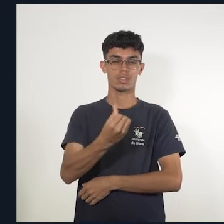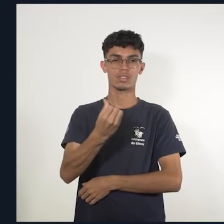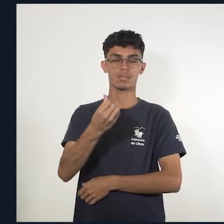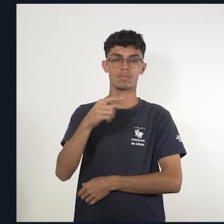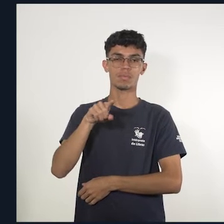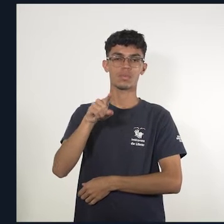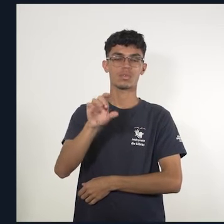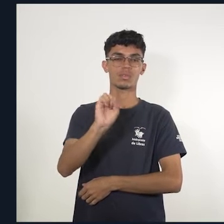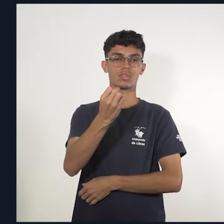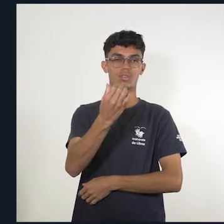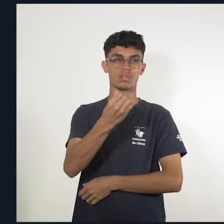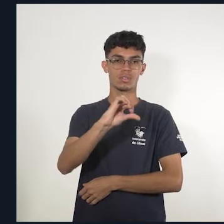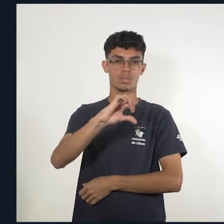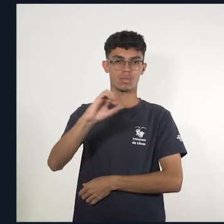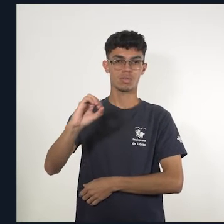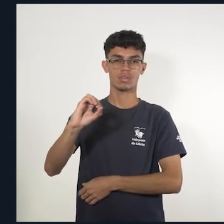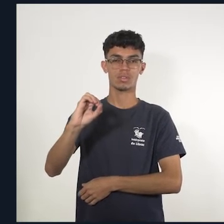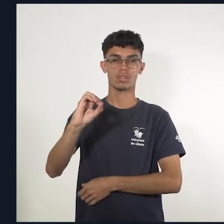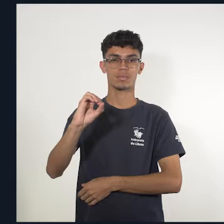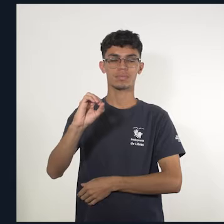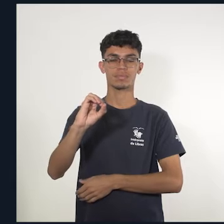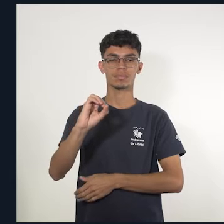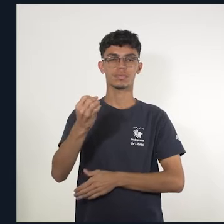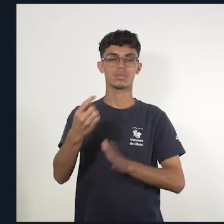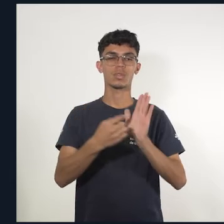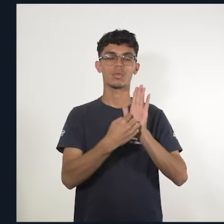56.890, os resultados liberados até agora,